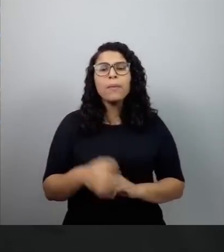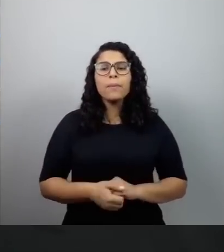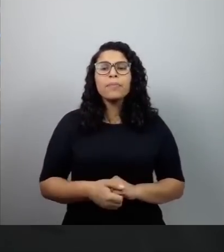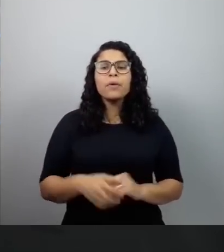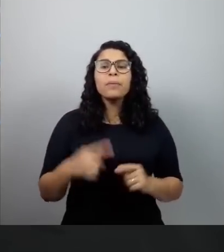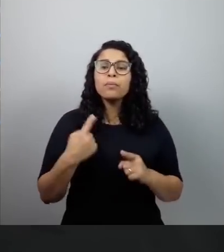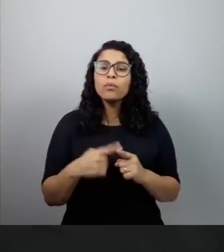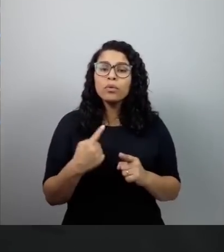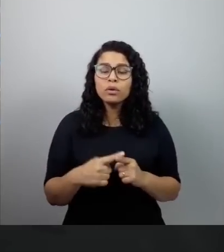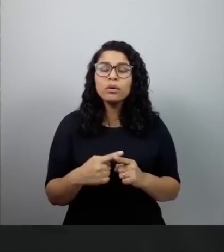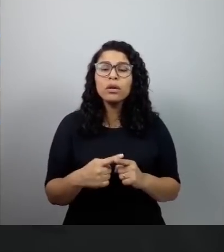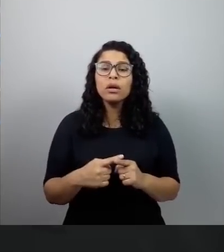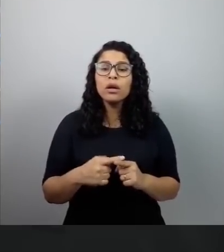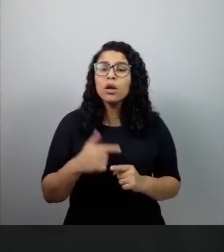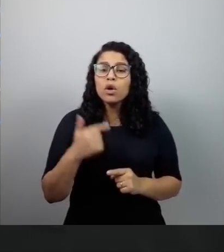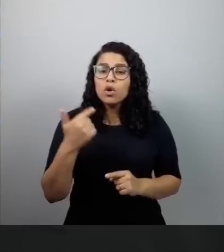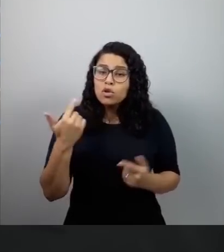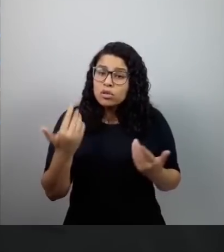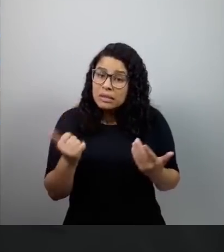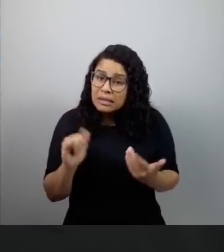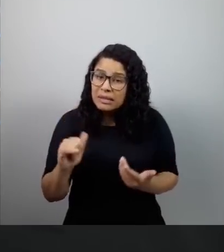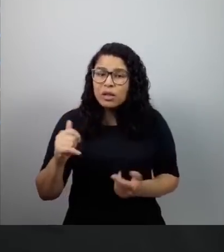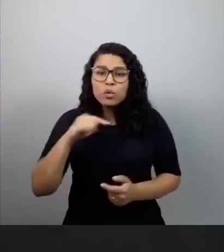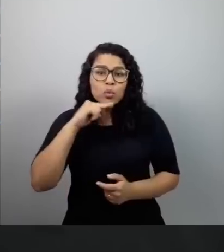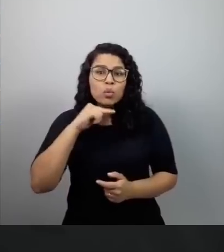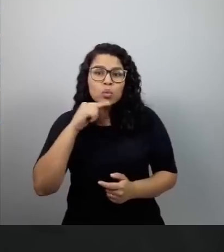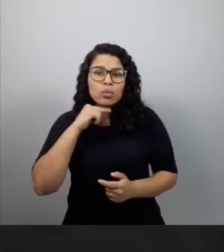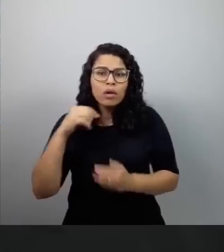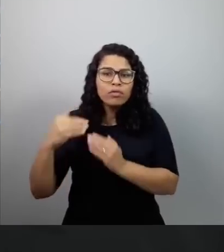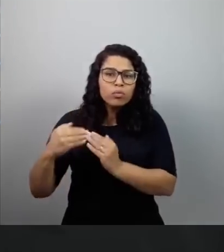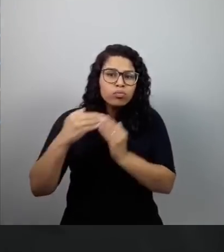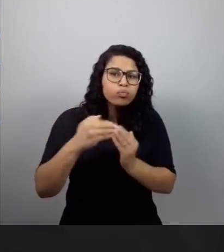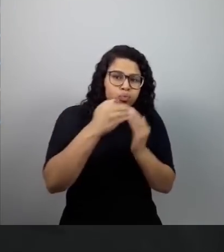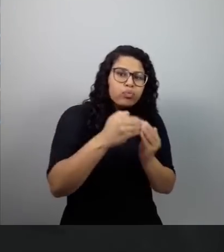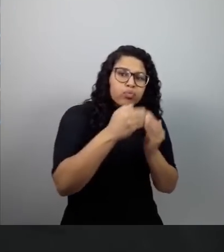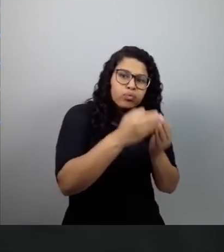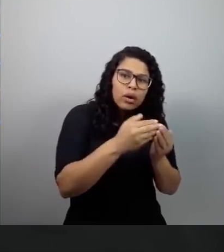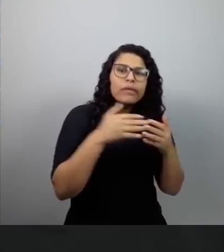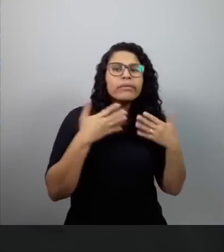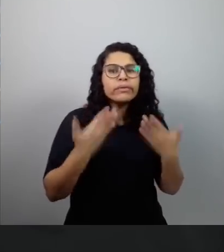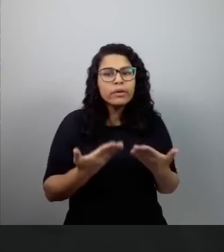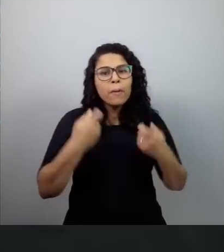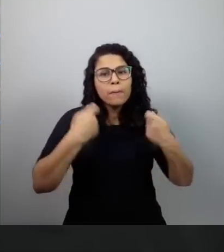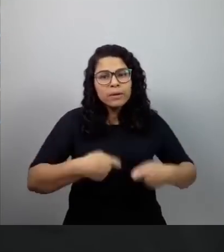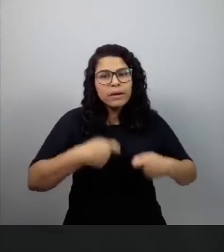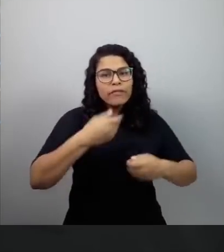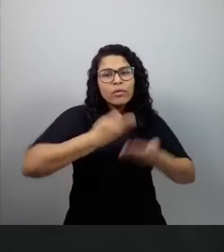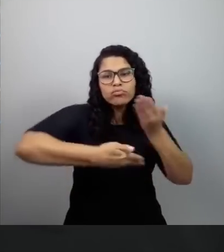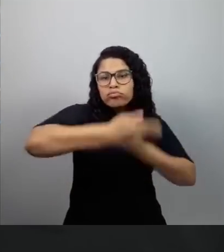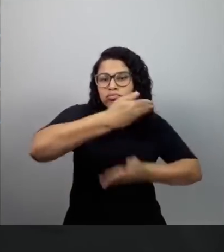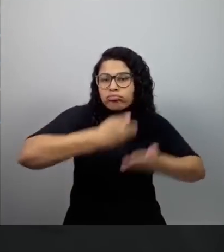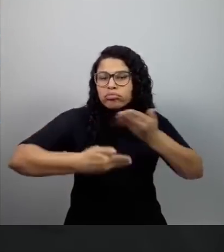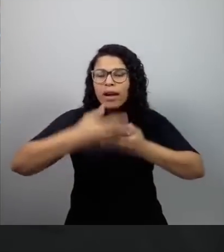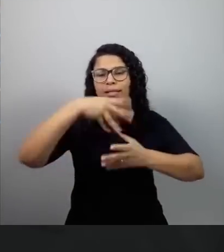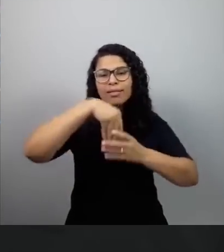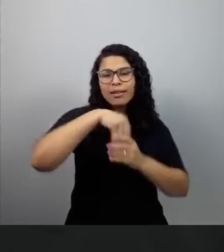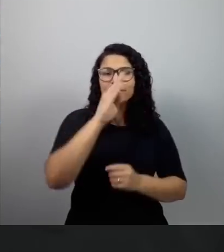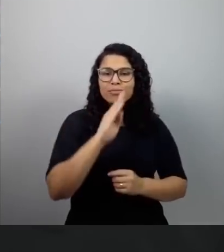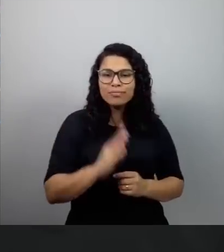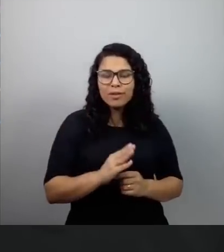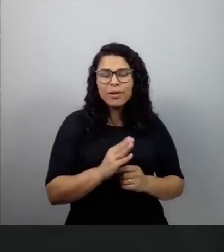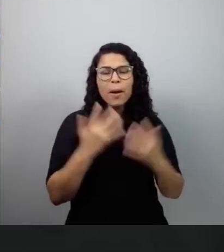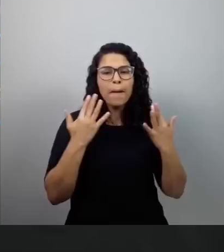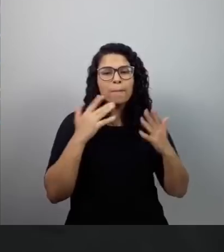comércio, é o comércio de escravizados, né? Interno, porque já que não existia uma nova fonte, era necessário remanejar a mão